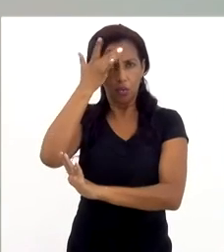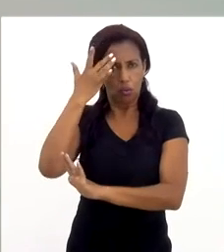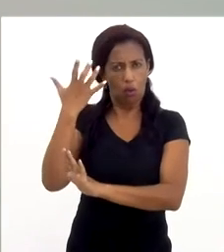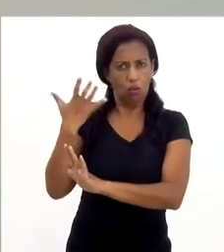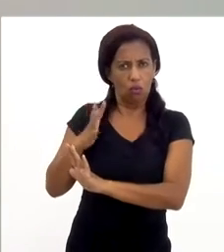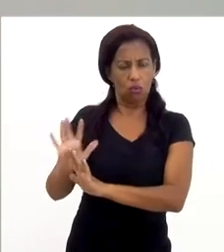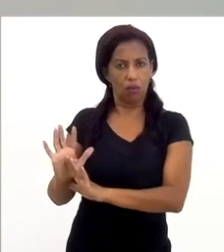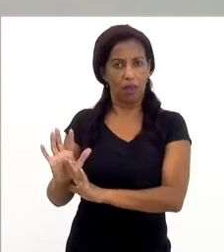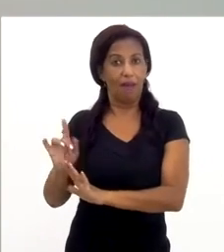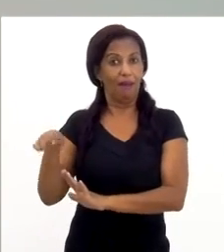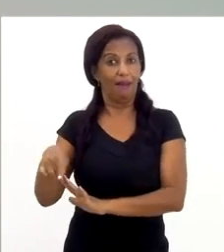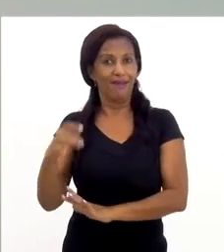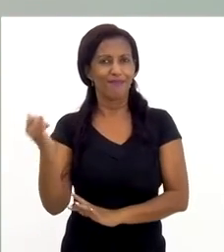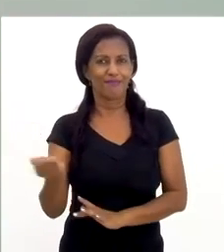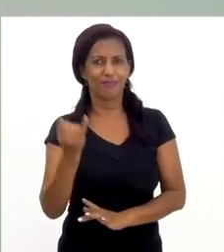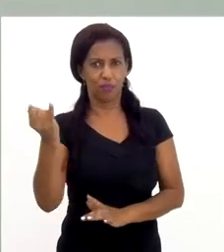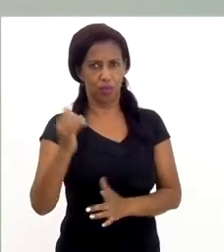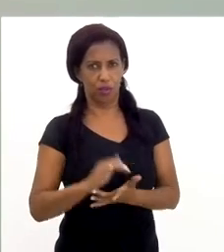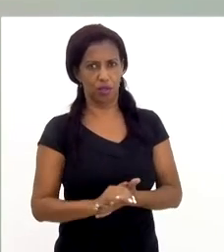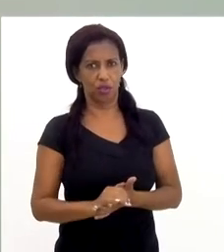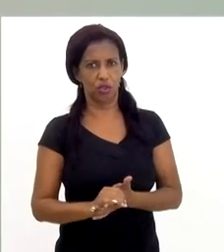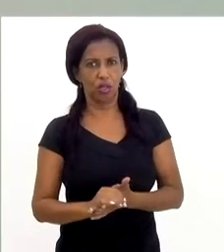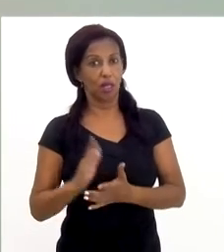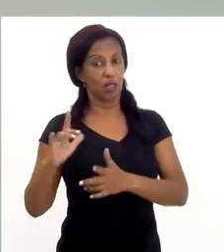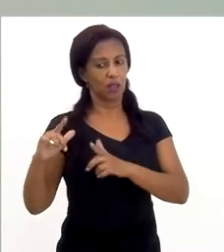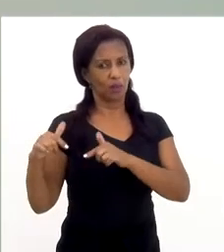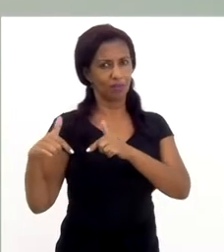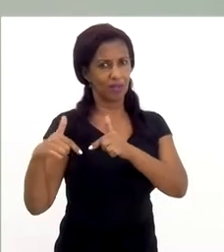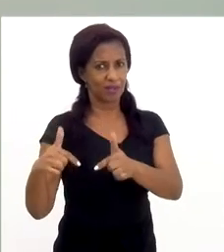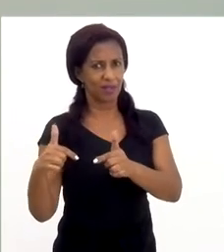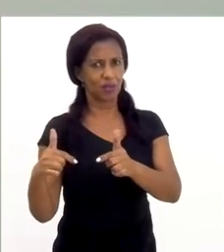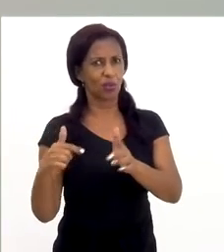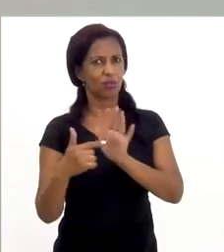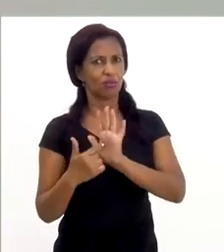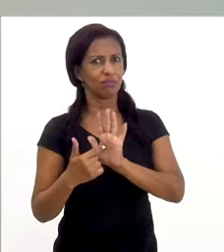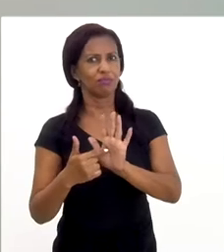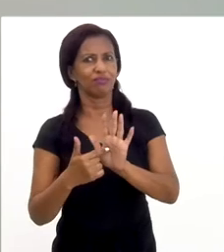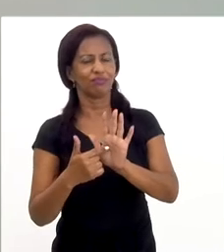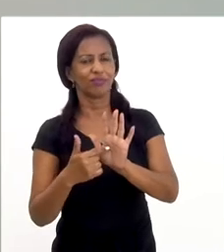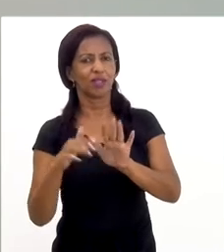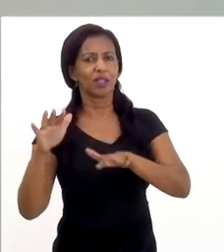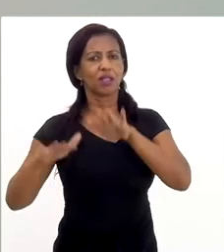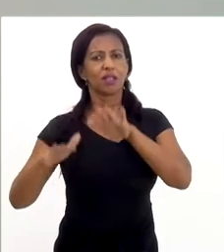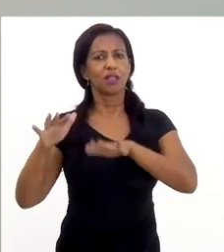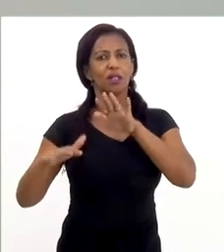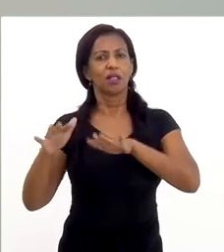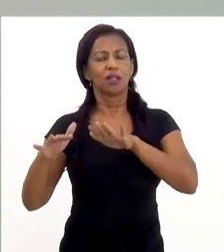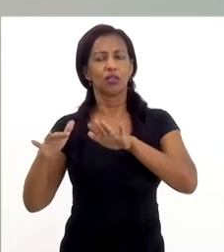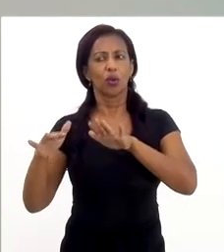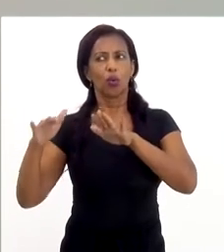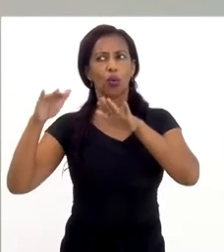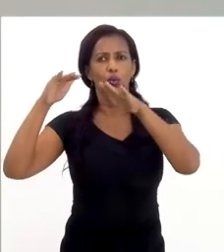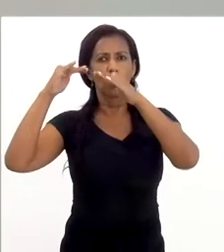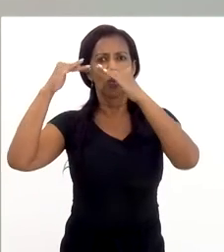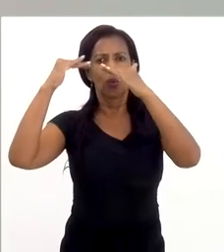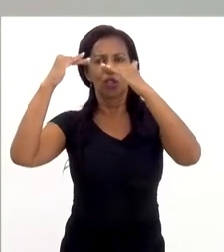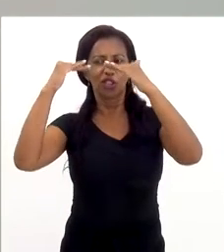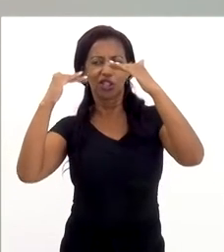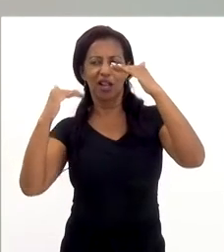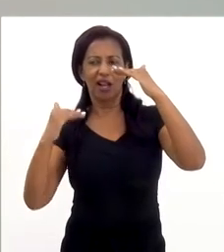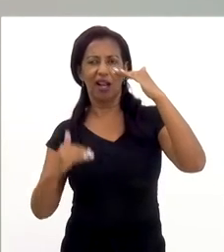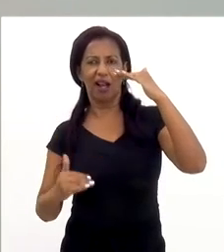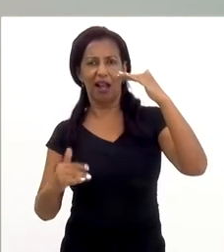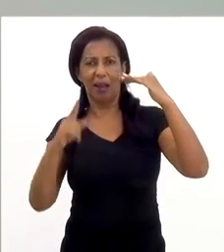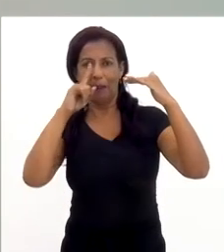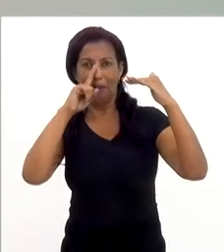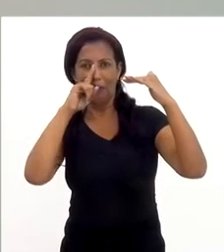da pessoa Esse é um aspecto importante então exato estão identificados né Já colocou uma escala